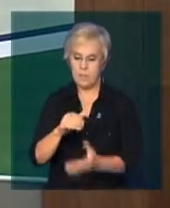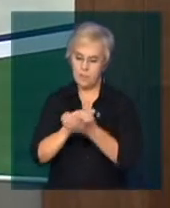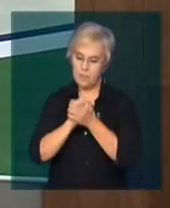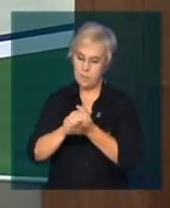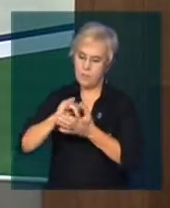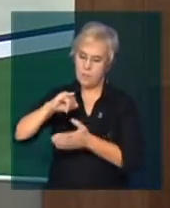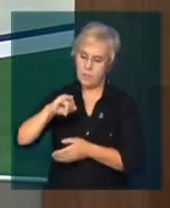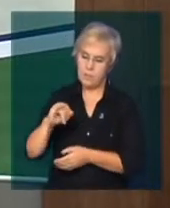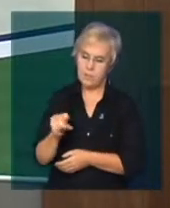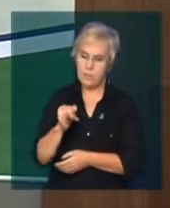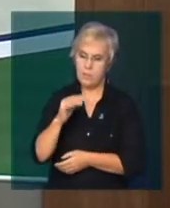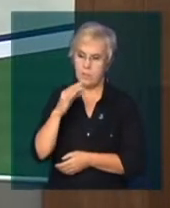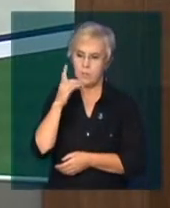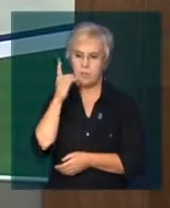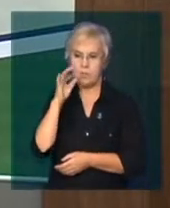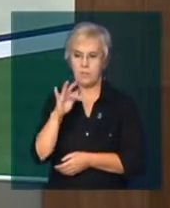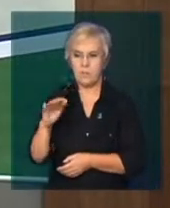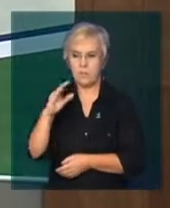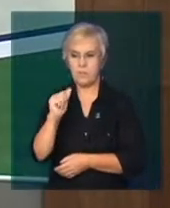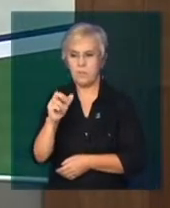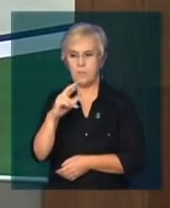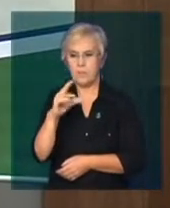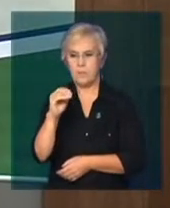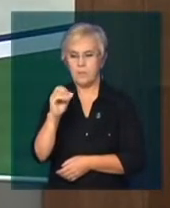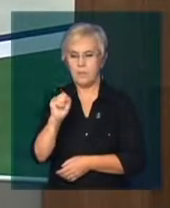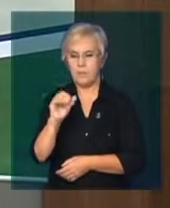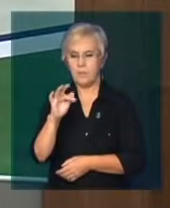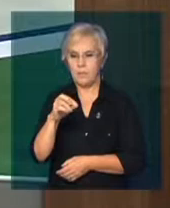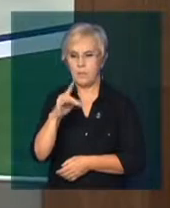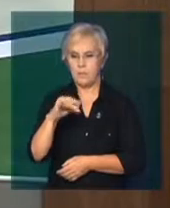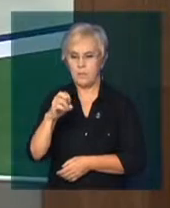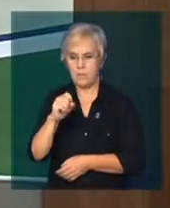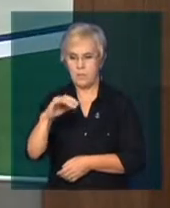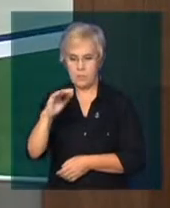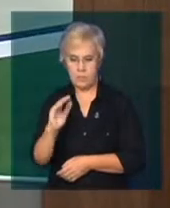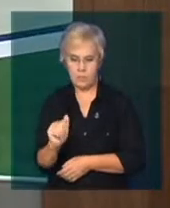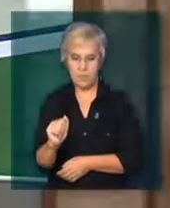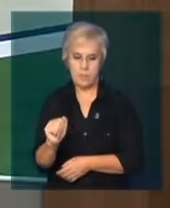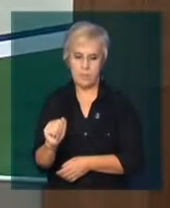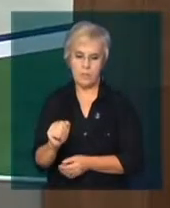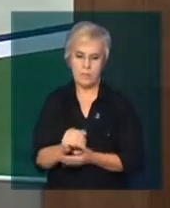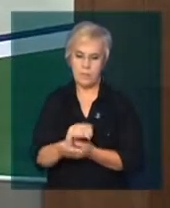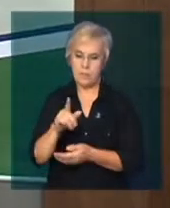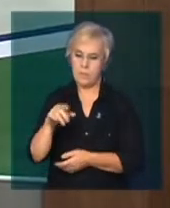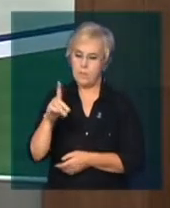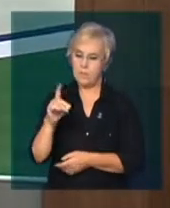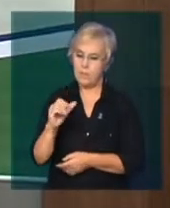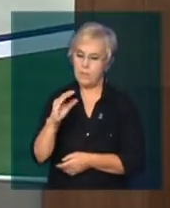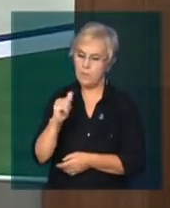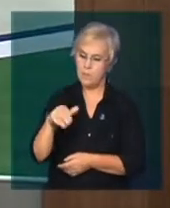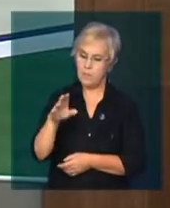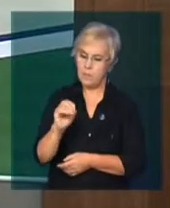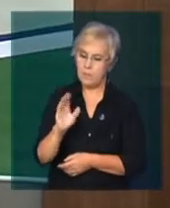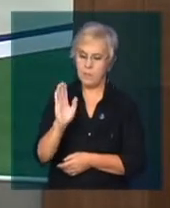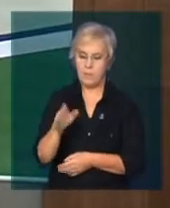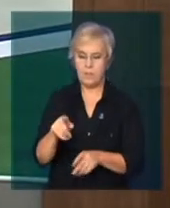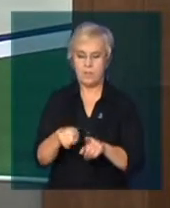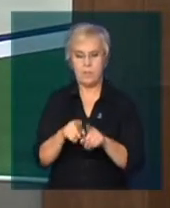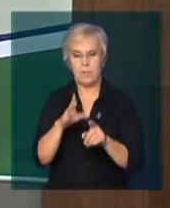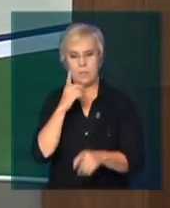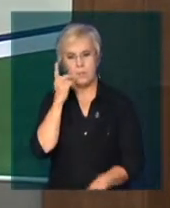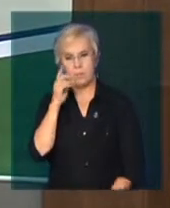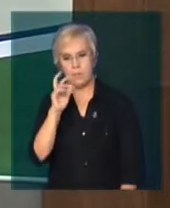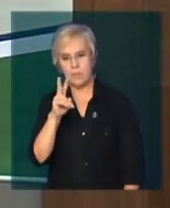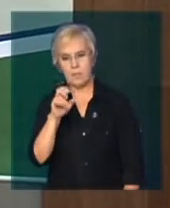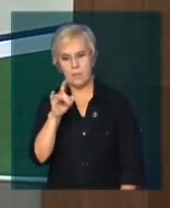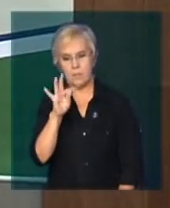deputado federal Carlos Bezerra, que é o nosso decano, ex-senador, ex-governador, deputado Nilson Adilto Sacchetti, deputado